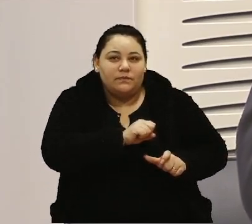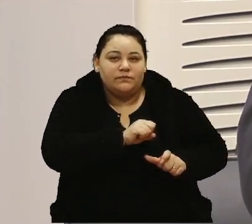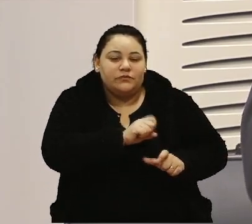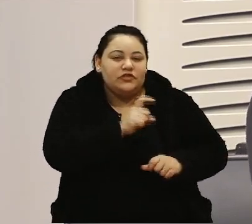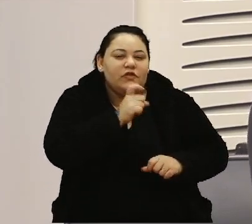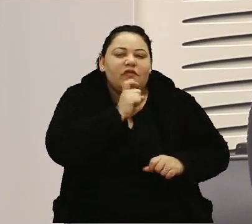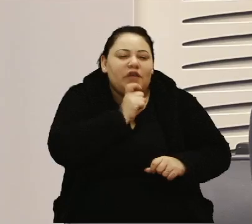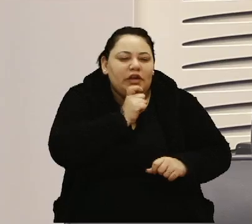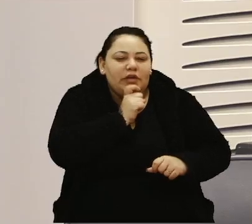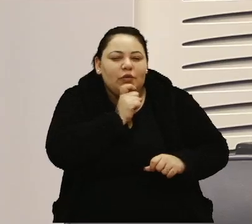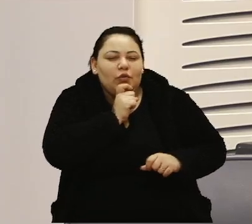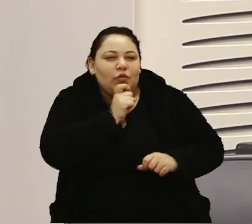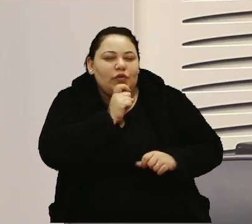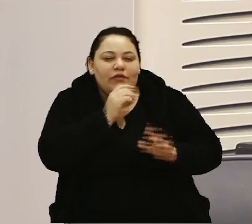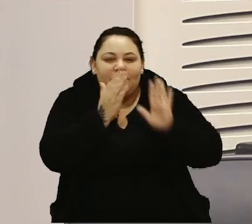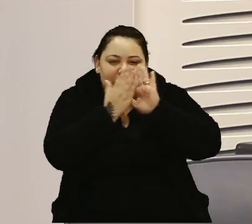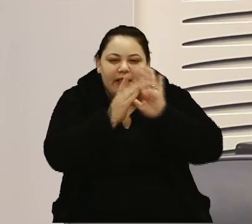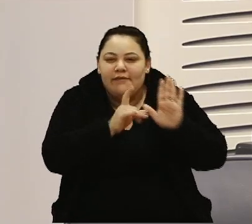frio, de